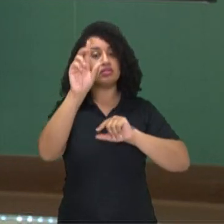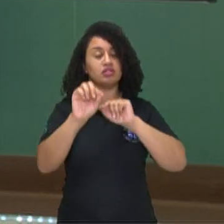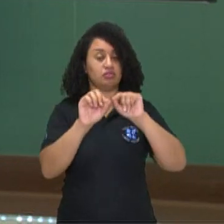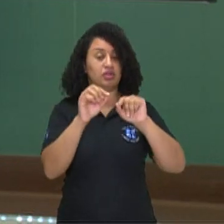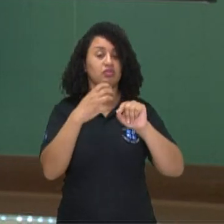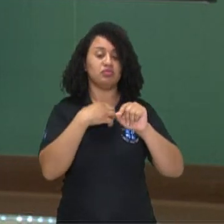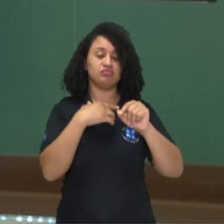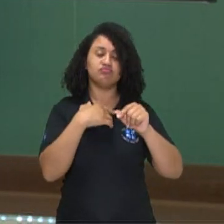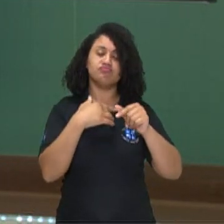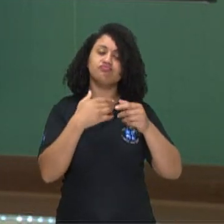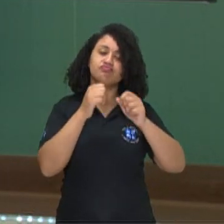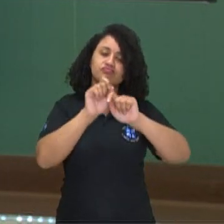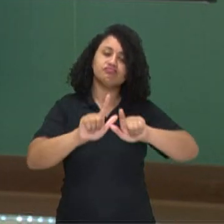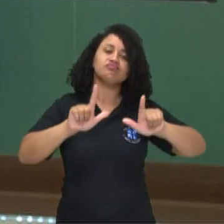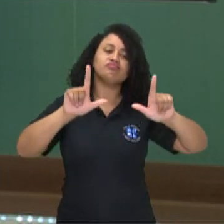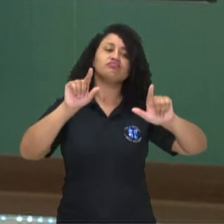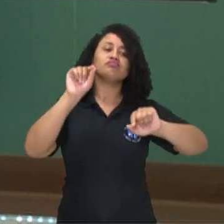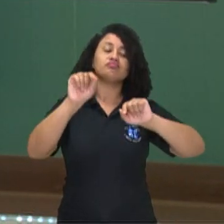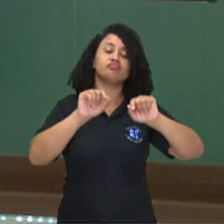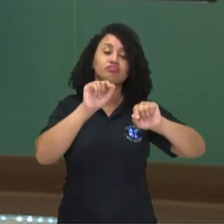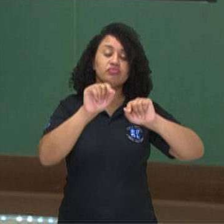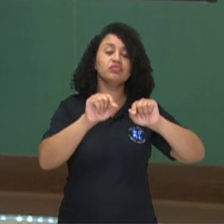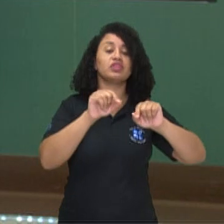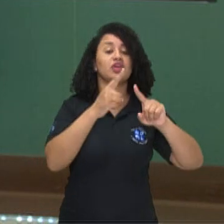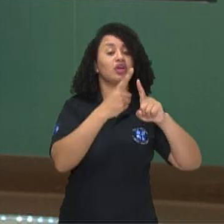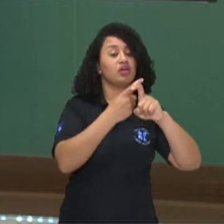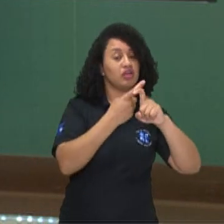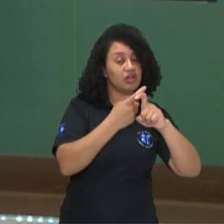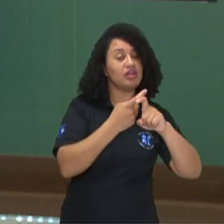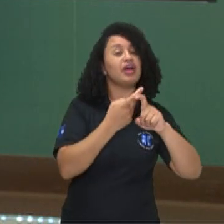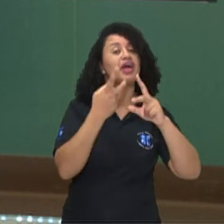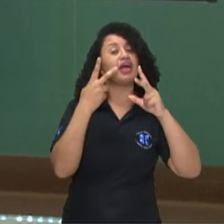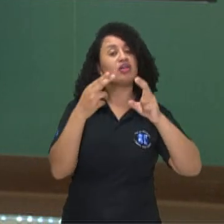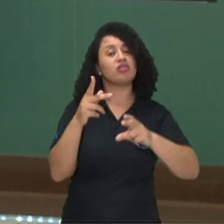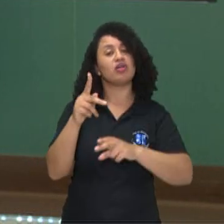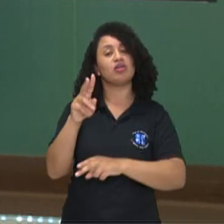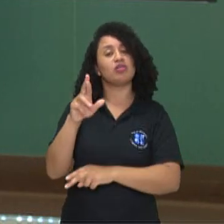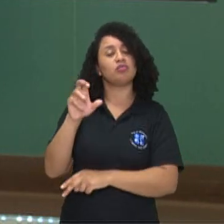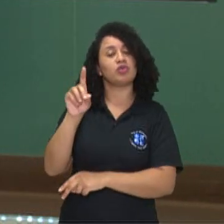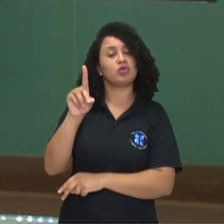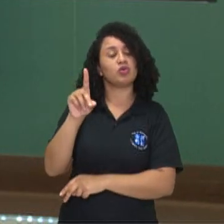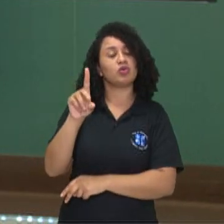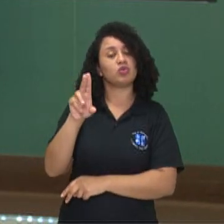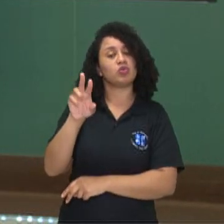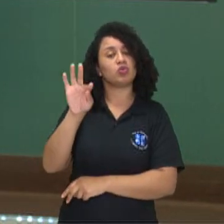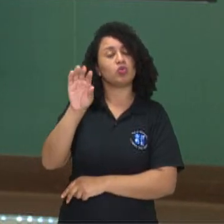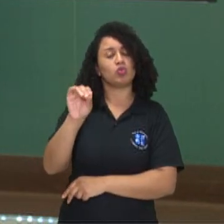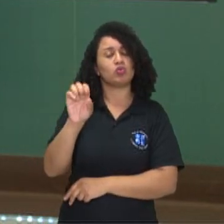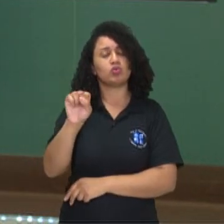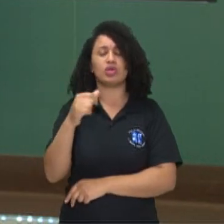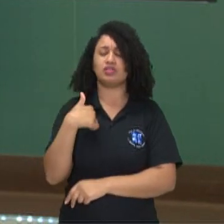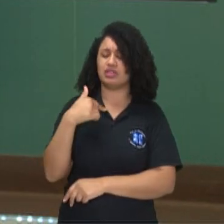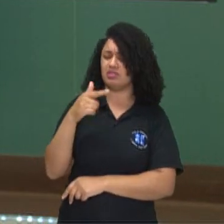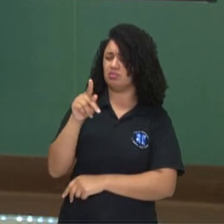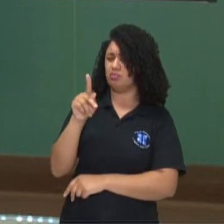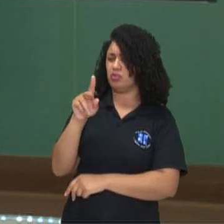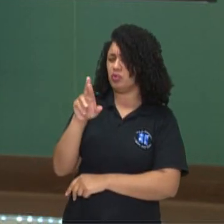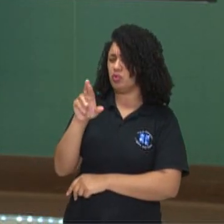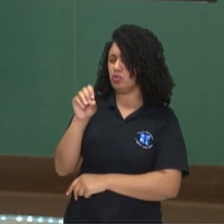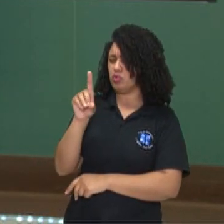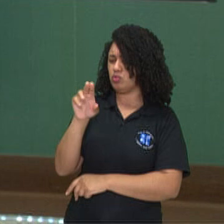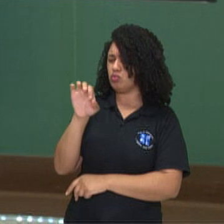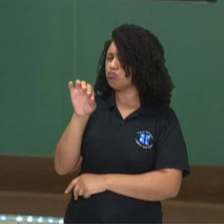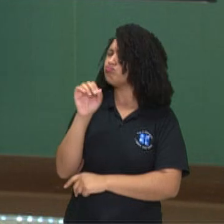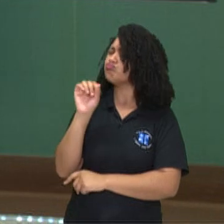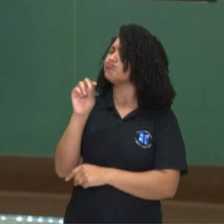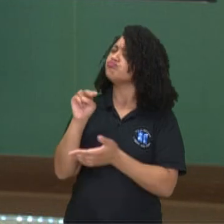sério, muito forte, que multiplicação é a mesma coisa que produto. Aparece produto, às vezes a gente fica perdido, não sabe o que